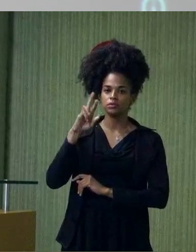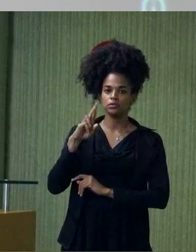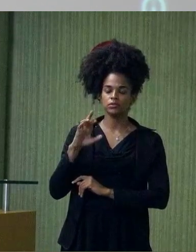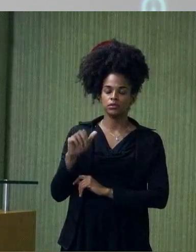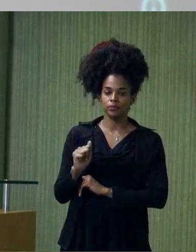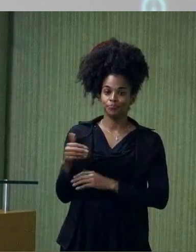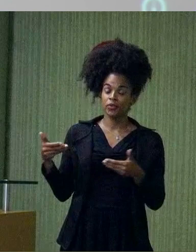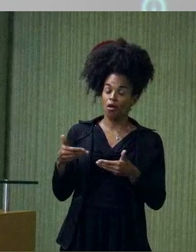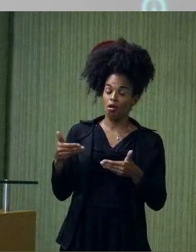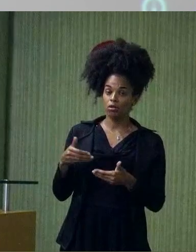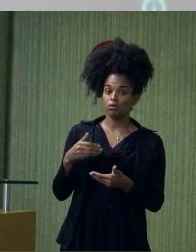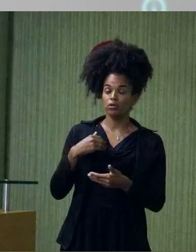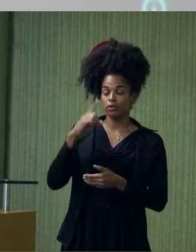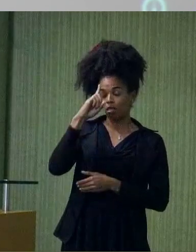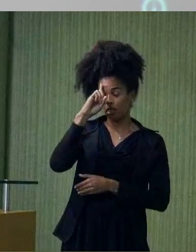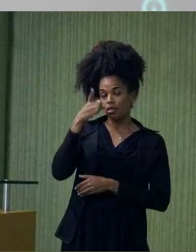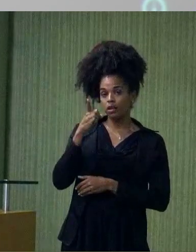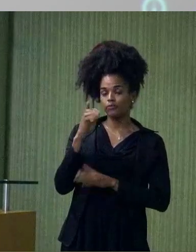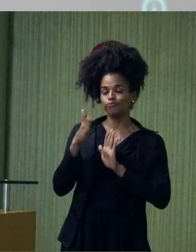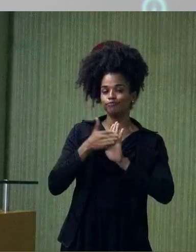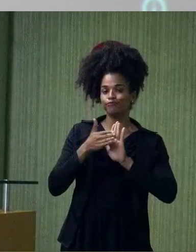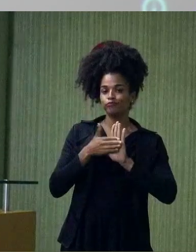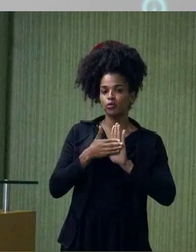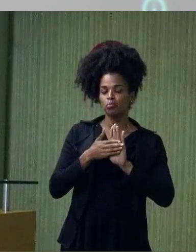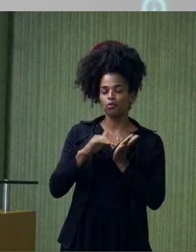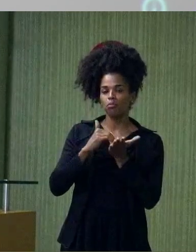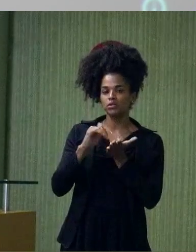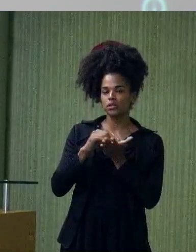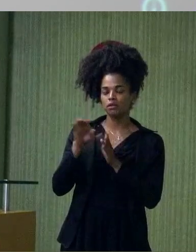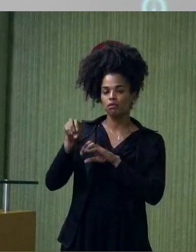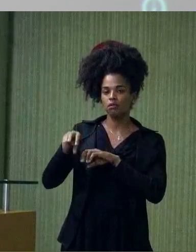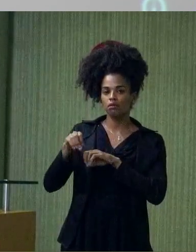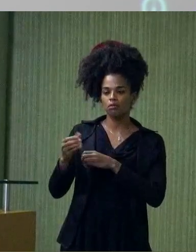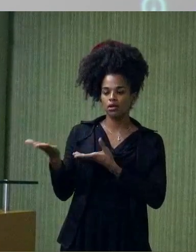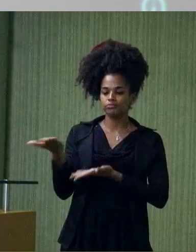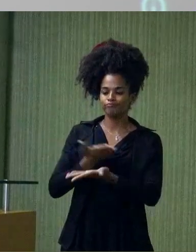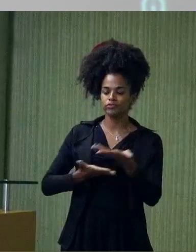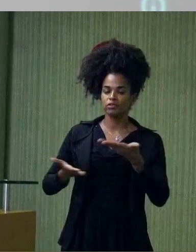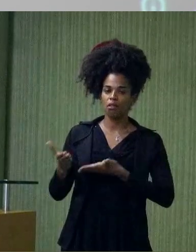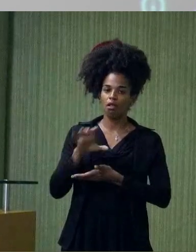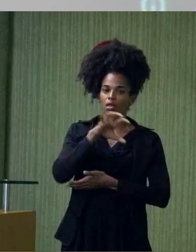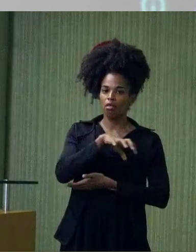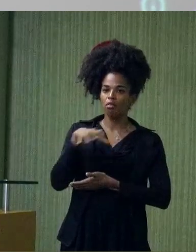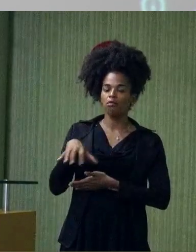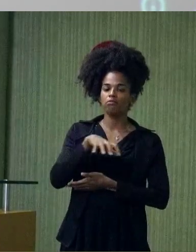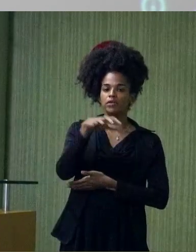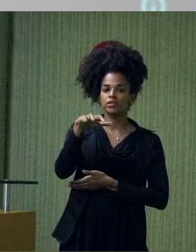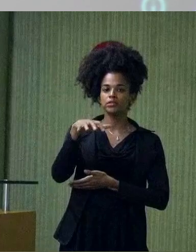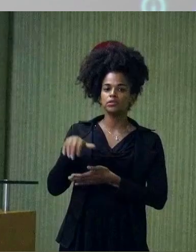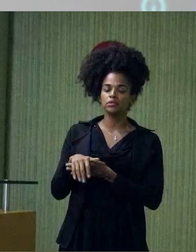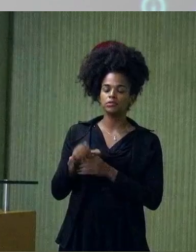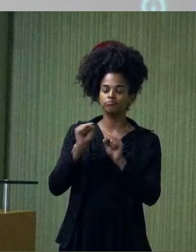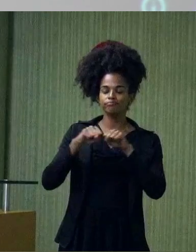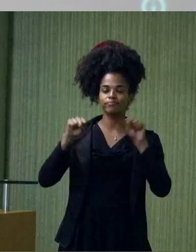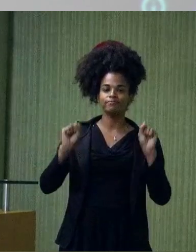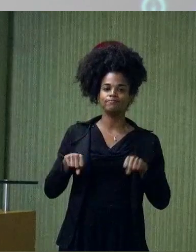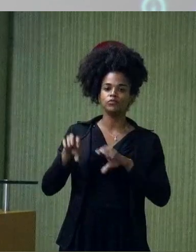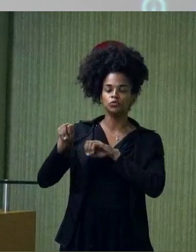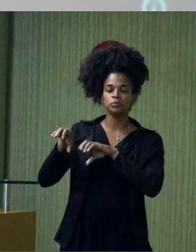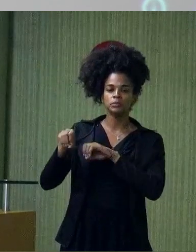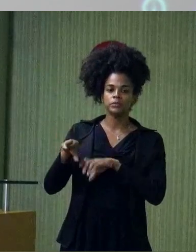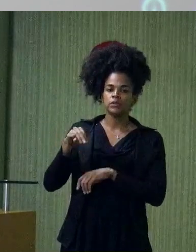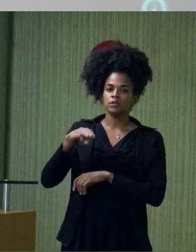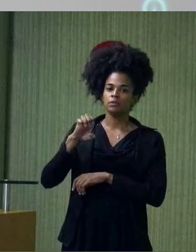programa da secretaria de articulação intersetorial e com os sistemas de ensino no mec sass